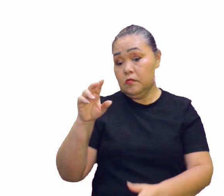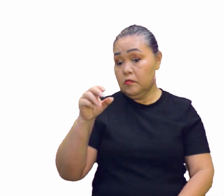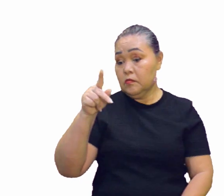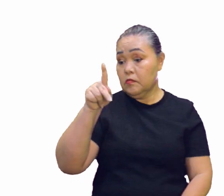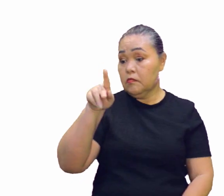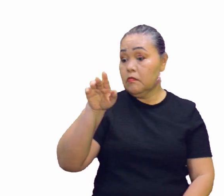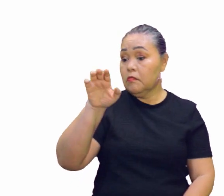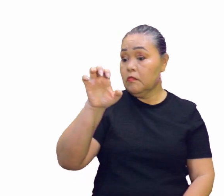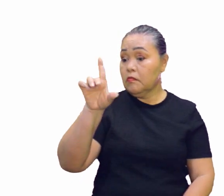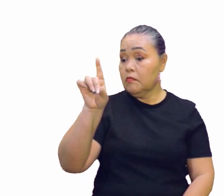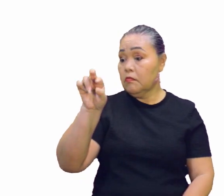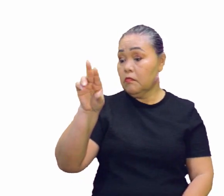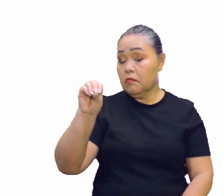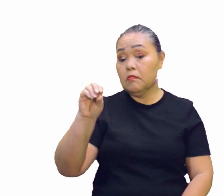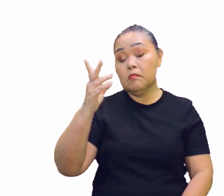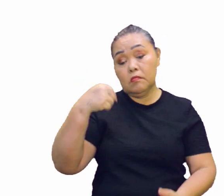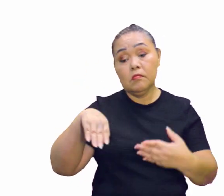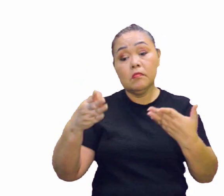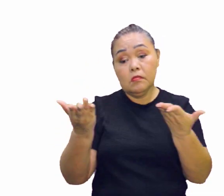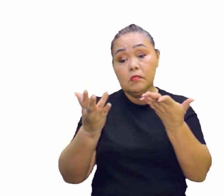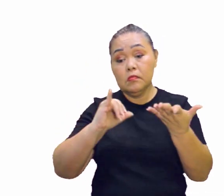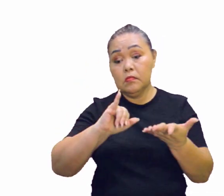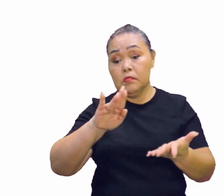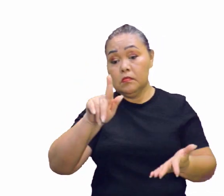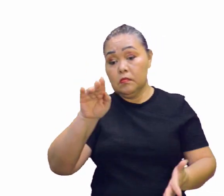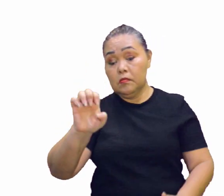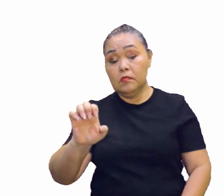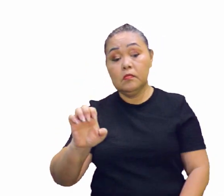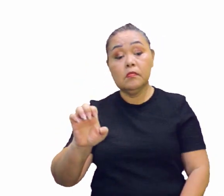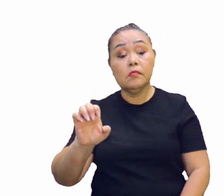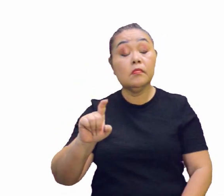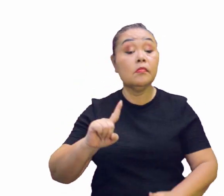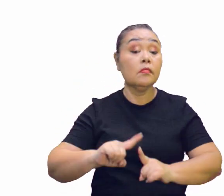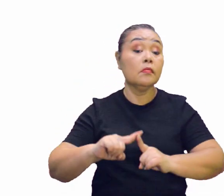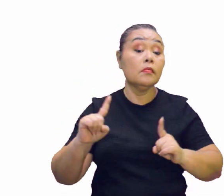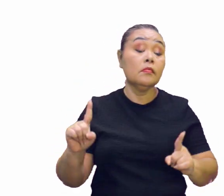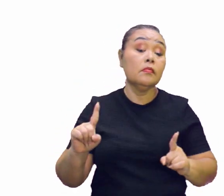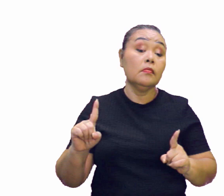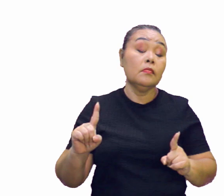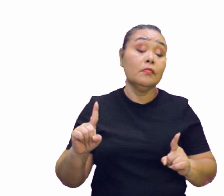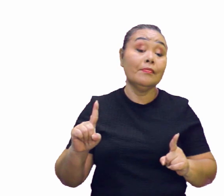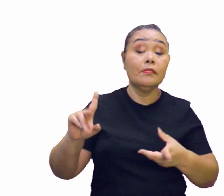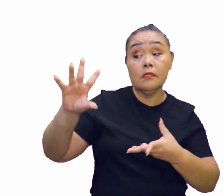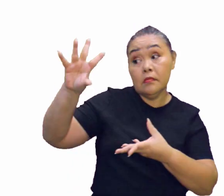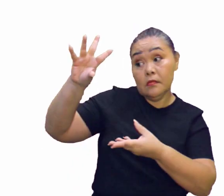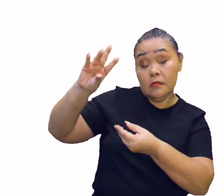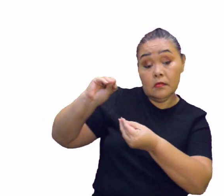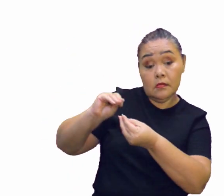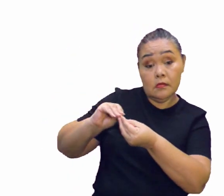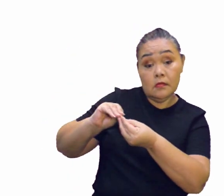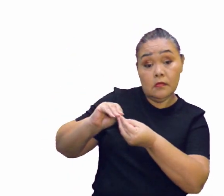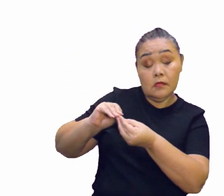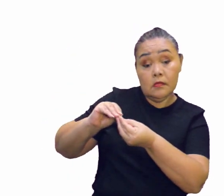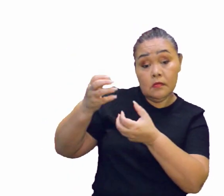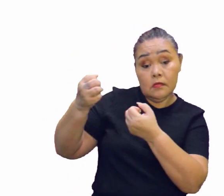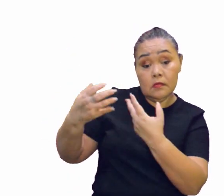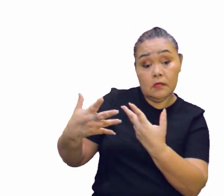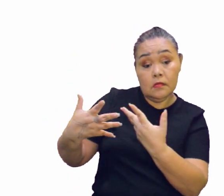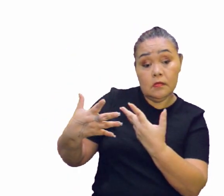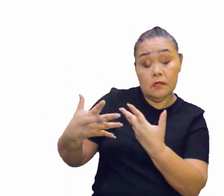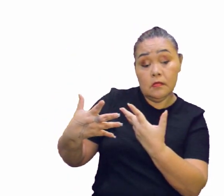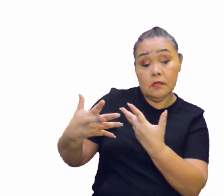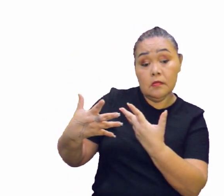do Pedro Pinchas e do IBGE atual, né? Mas eu vou apagar tudo para explicar